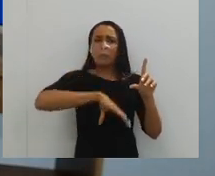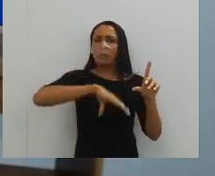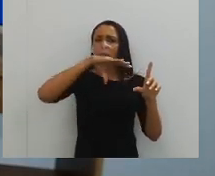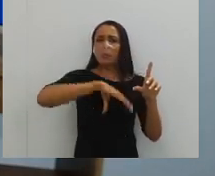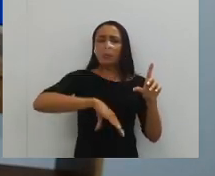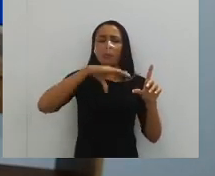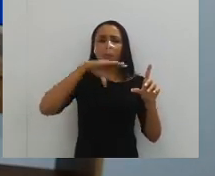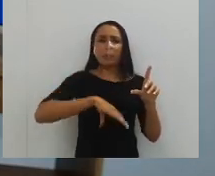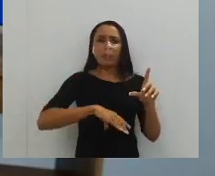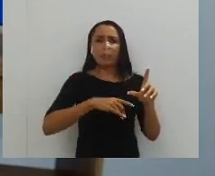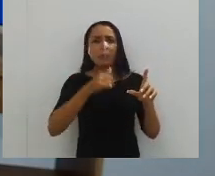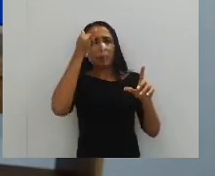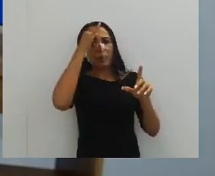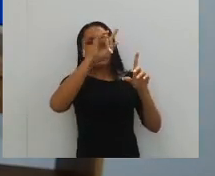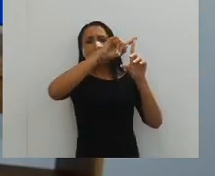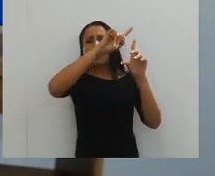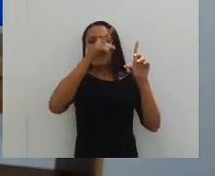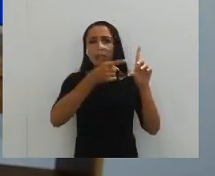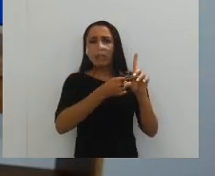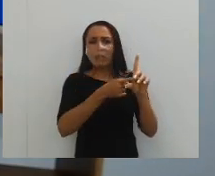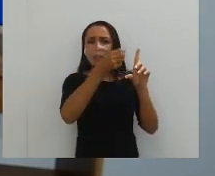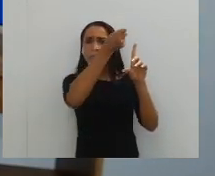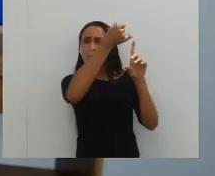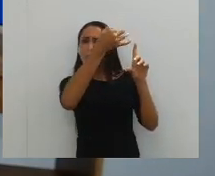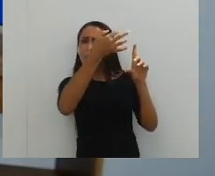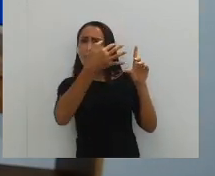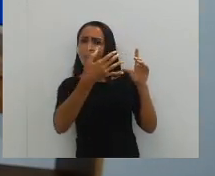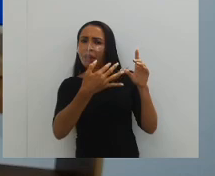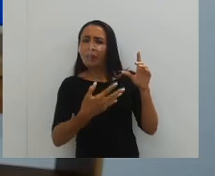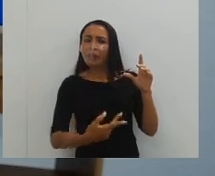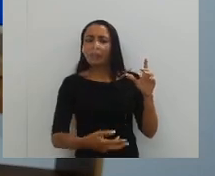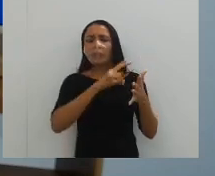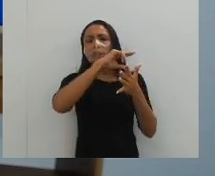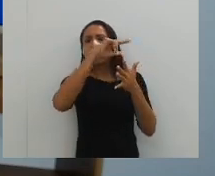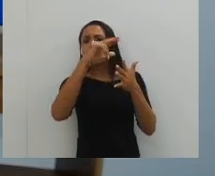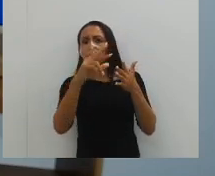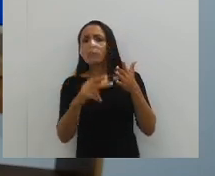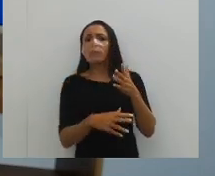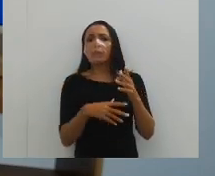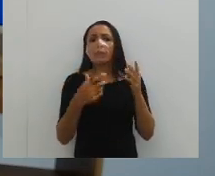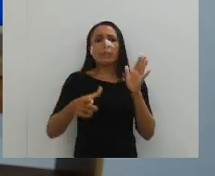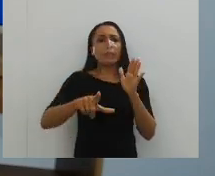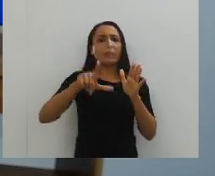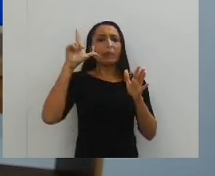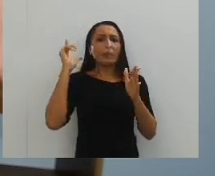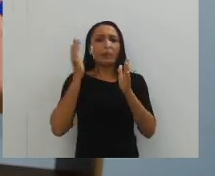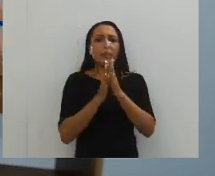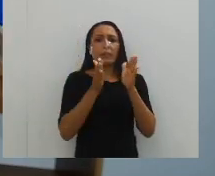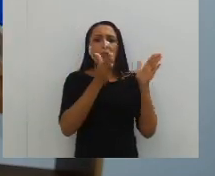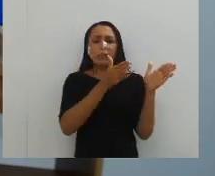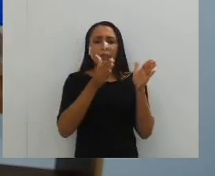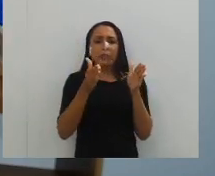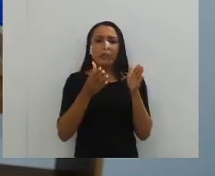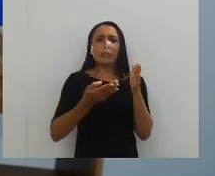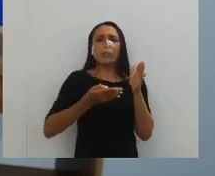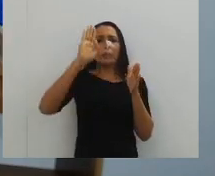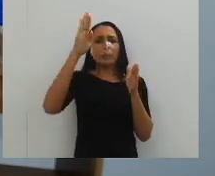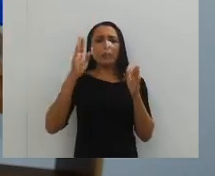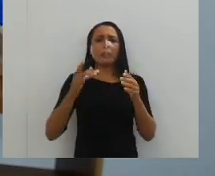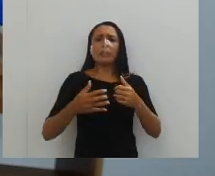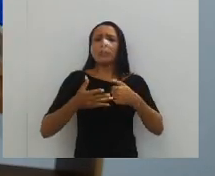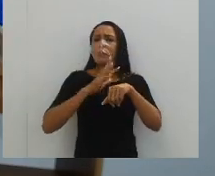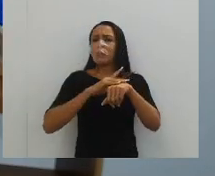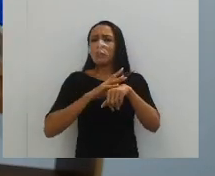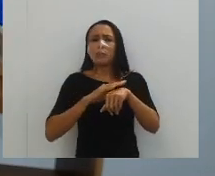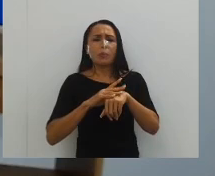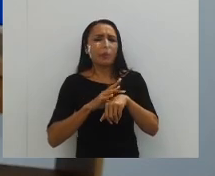meios contraceptivos, a gente já viu uma tonelada de assuntos aqui no EducaPE. Antes a gente já viu parte de microbiologia, a gente já viu coisa de doença, a gente já viu